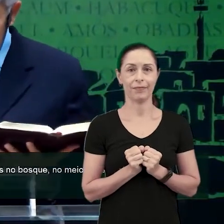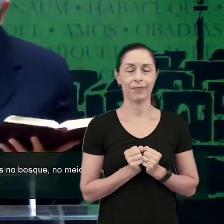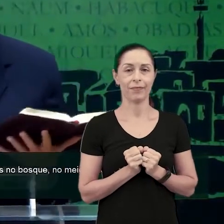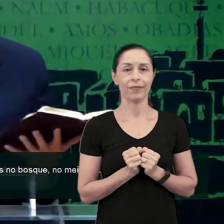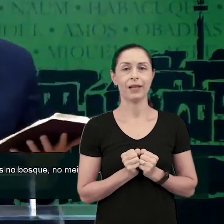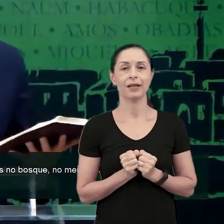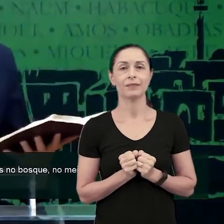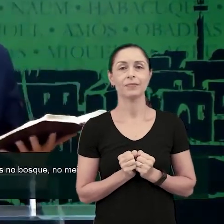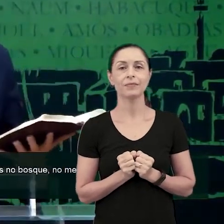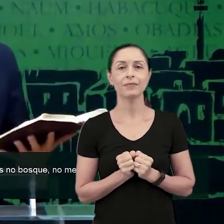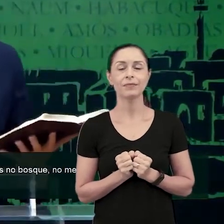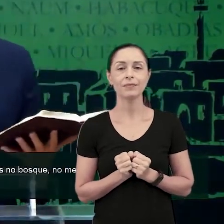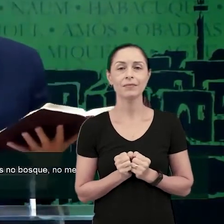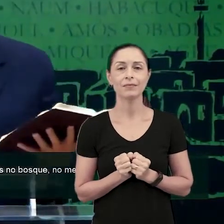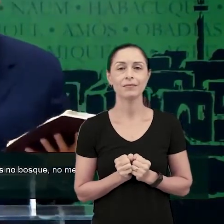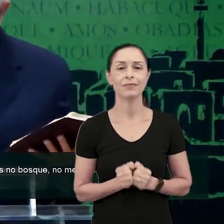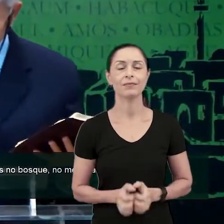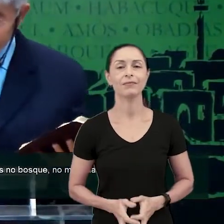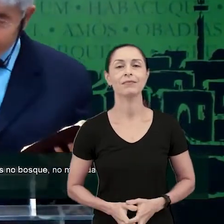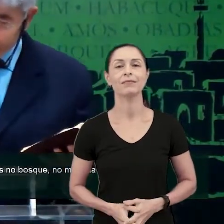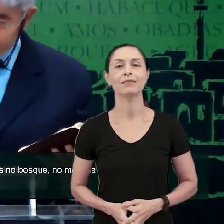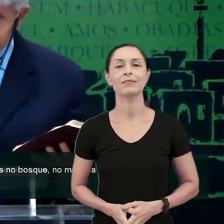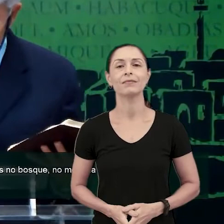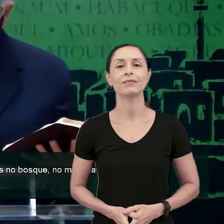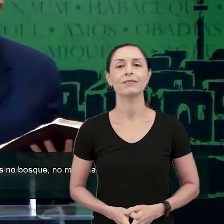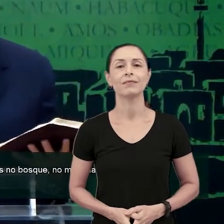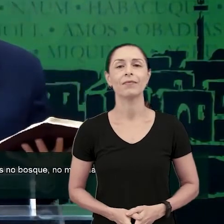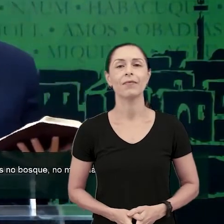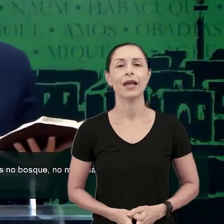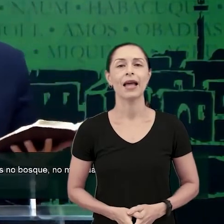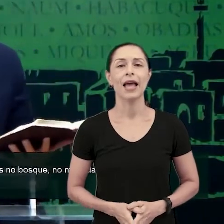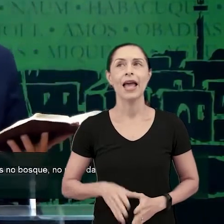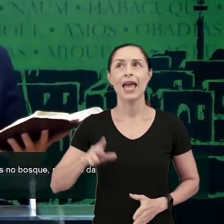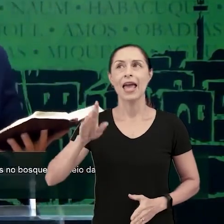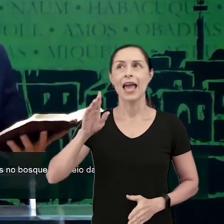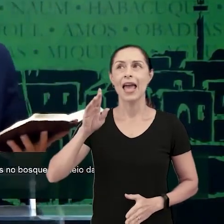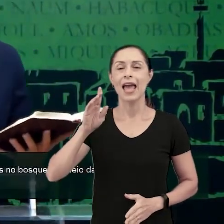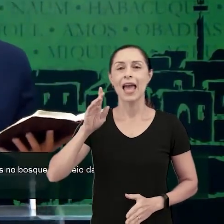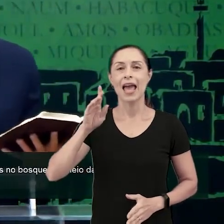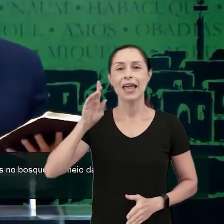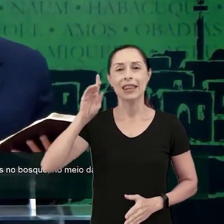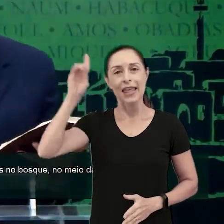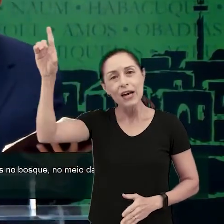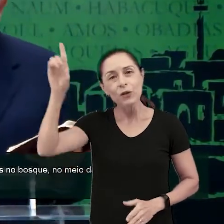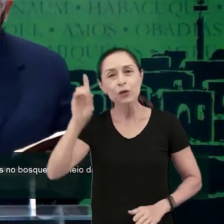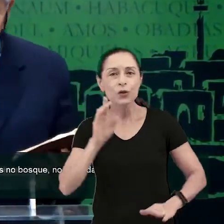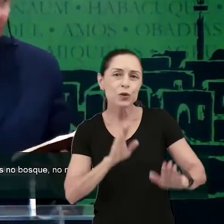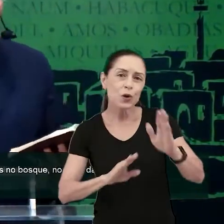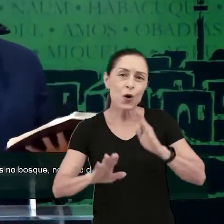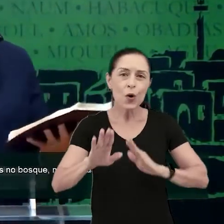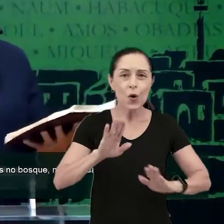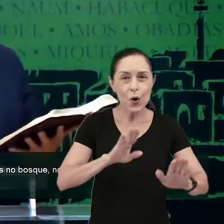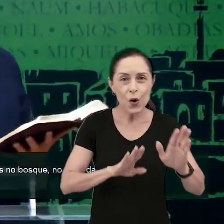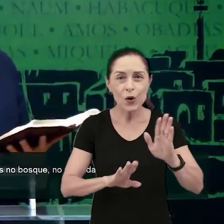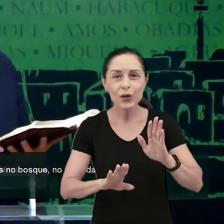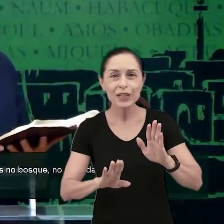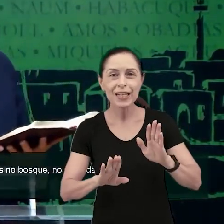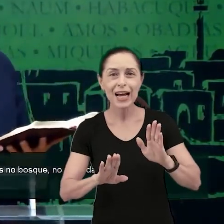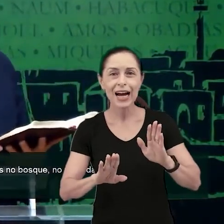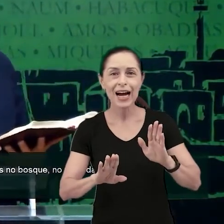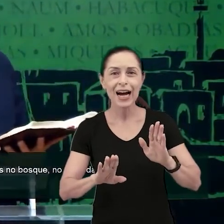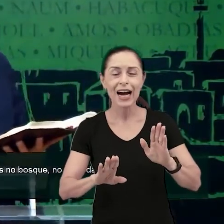E quando ele vai falar de apacentar, ele vai perguntar: mas como Deus vai apacentar o seu povo? Com a tua